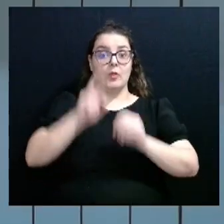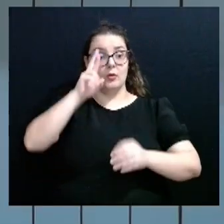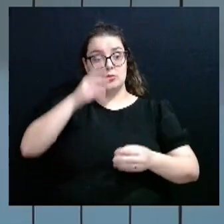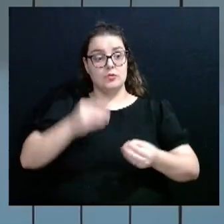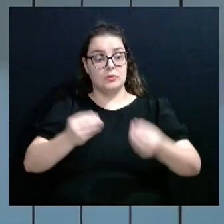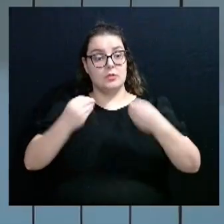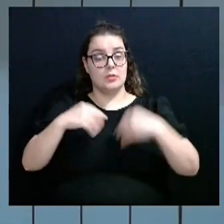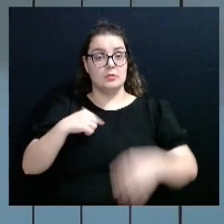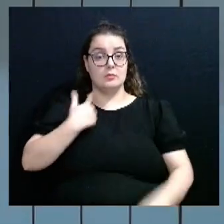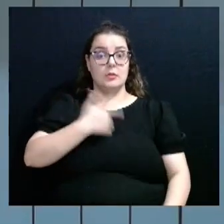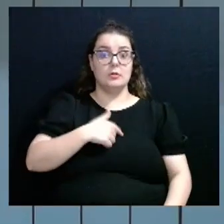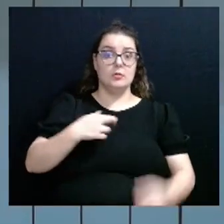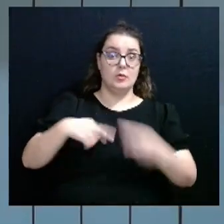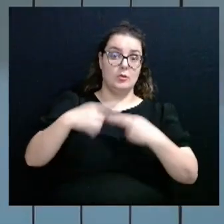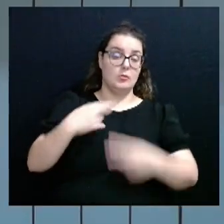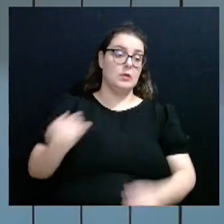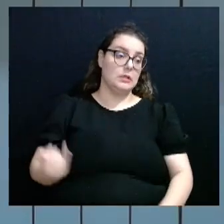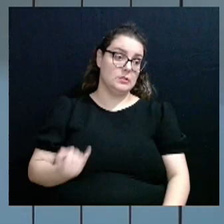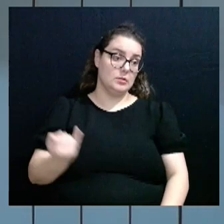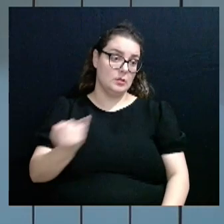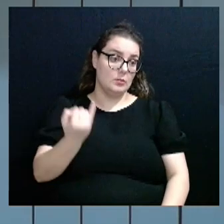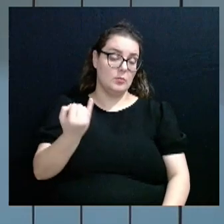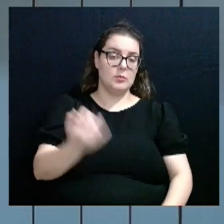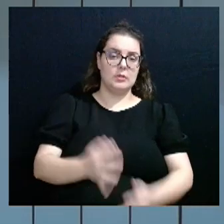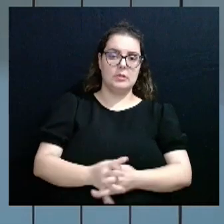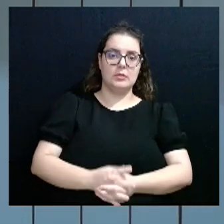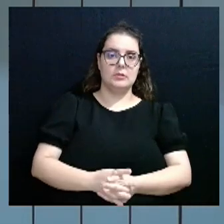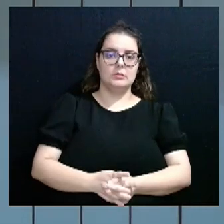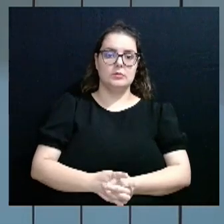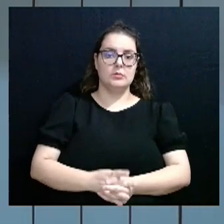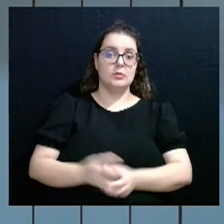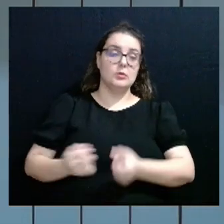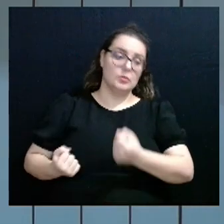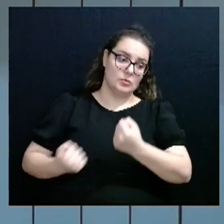sobre a importância, né, do apoio feminino?